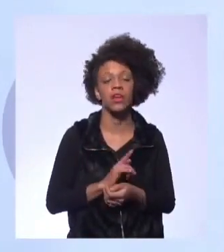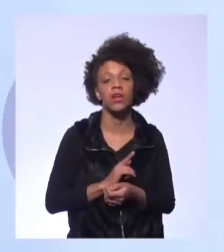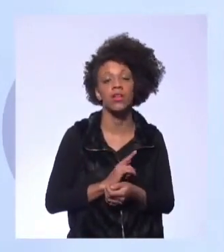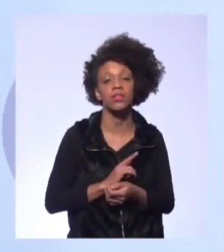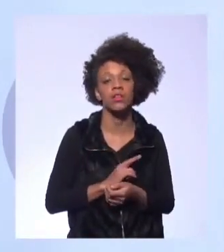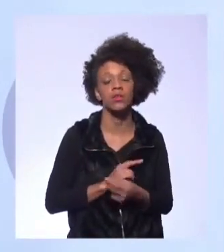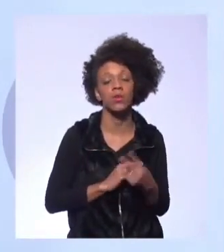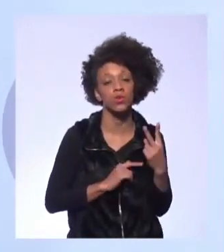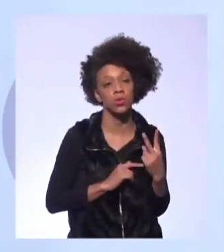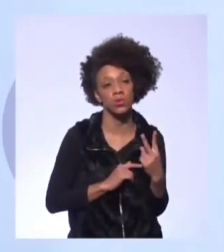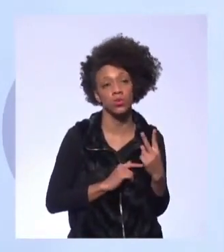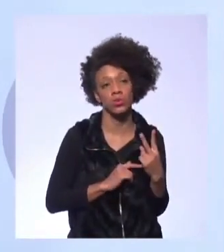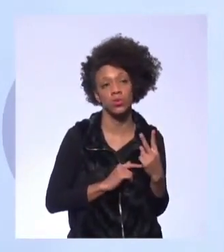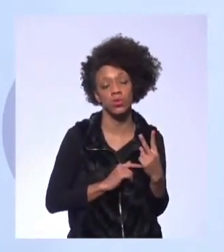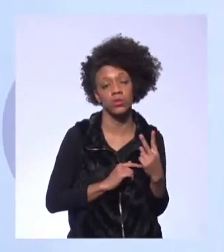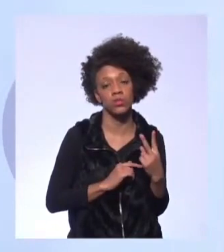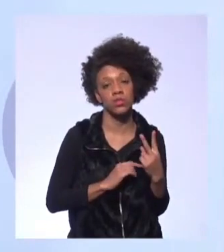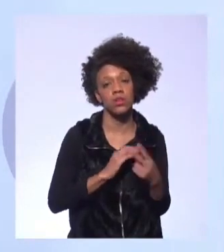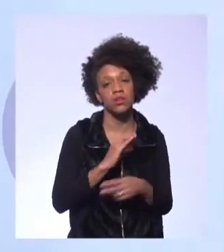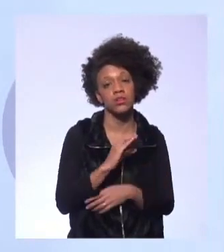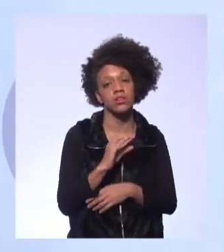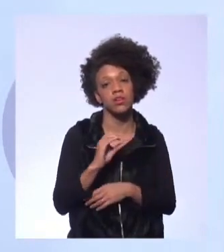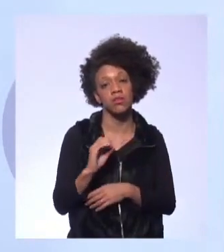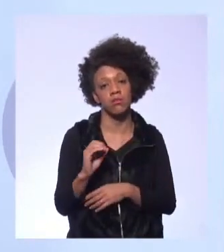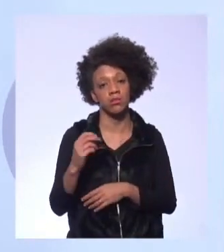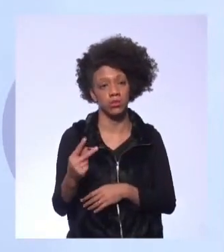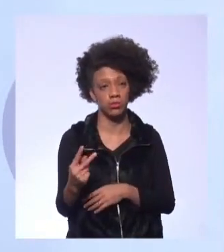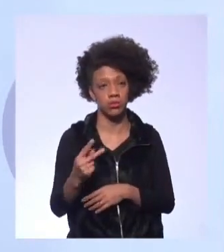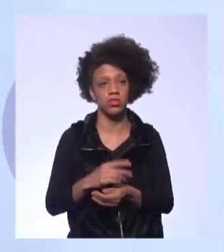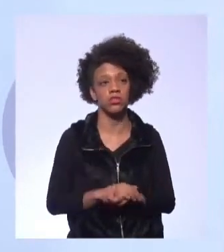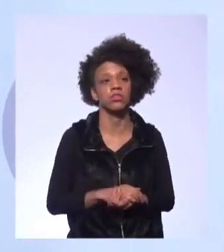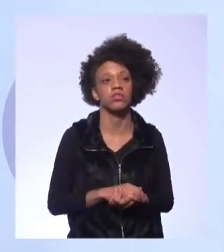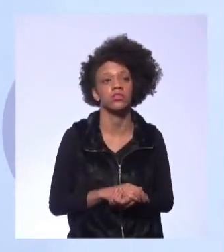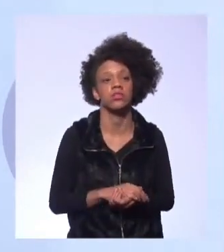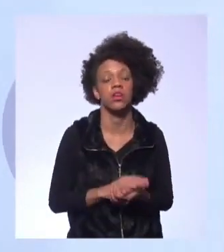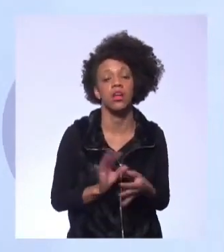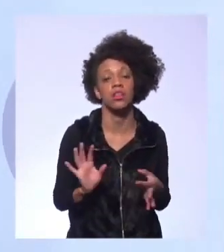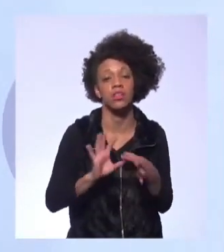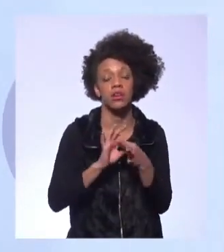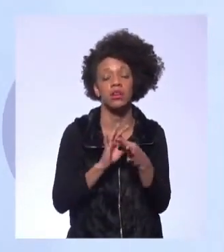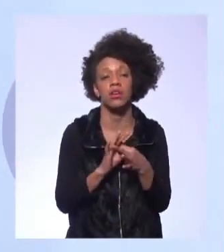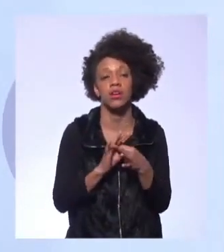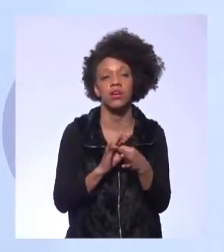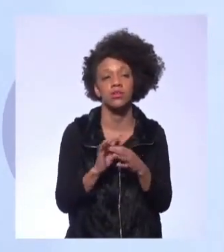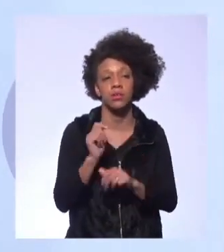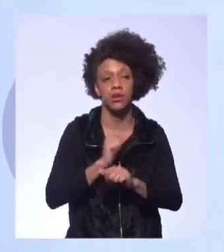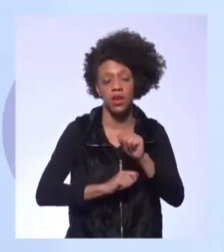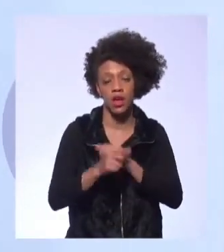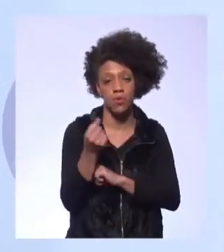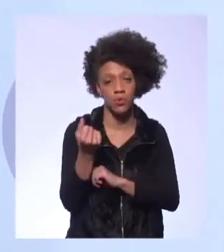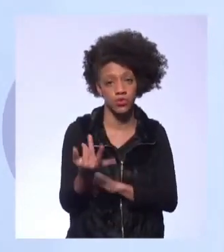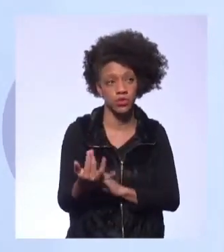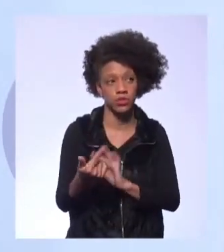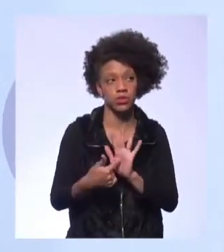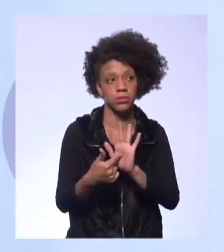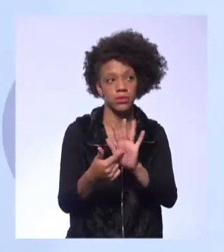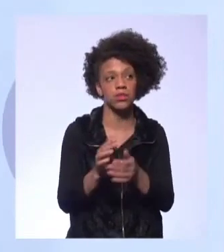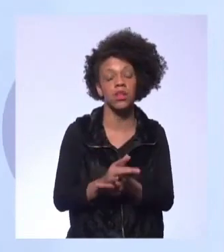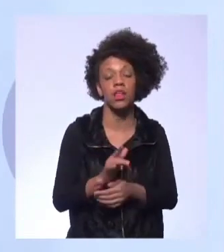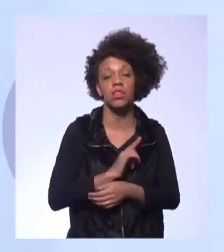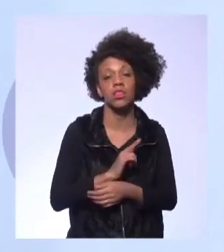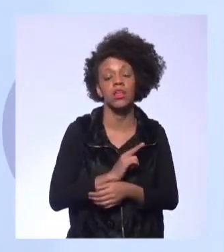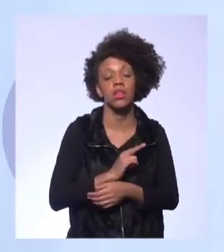eu tenho 2 carbonos, ó, lembra? O número que está ligado ao átomo é a quantidade que ele aparece. Então, eu tenho